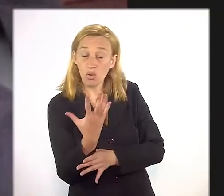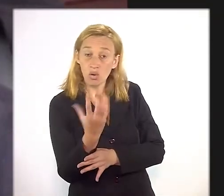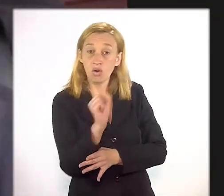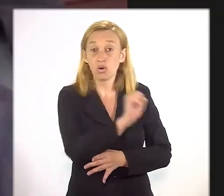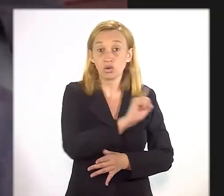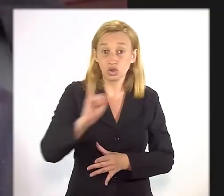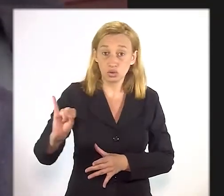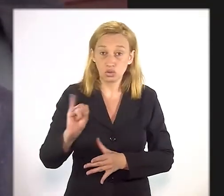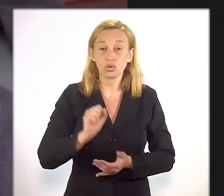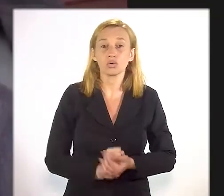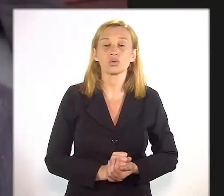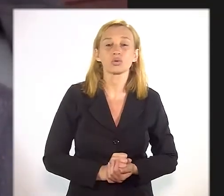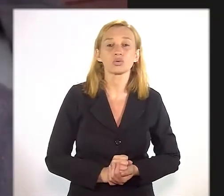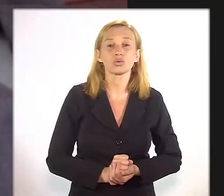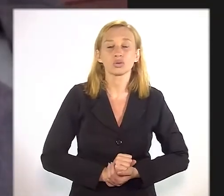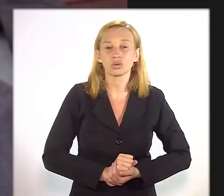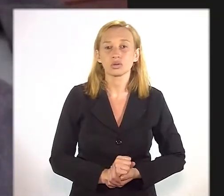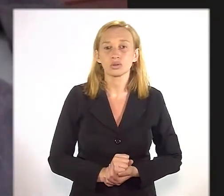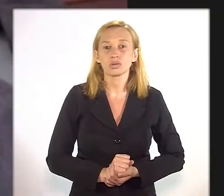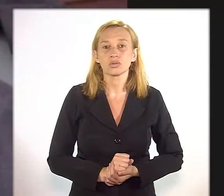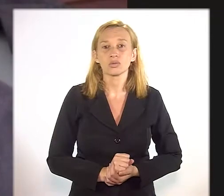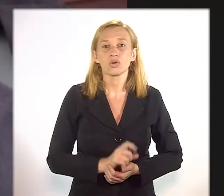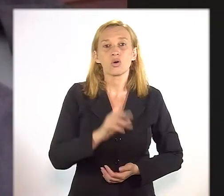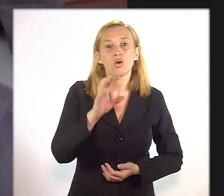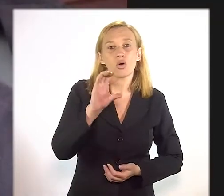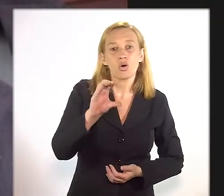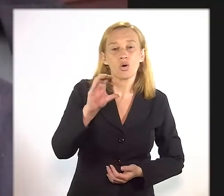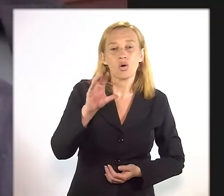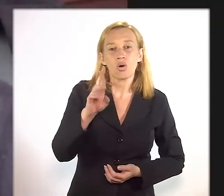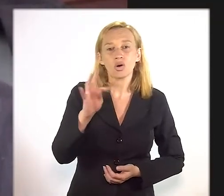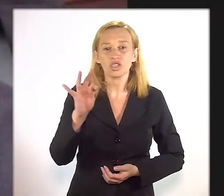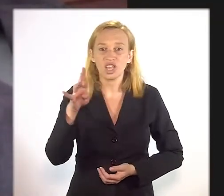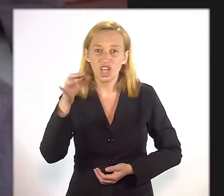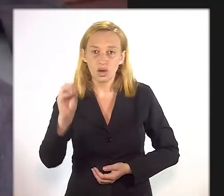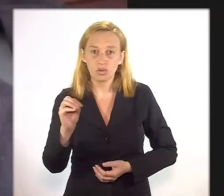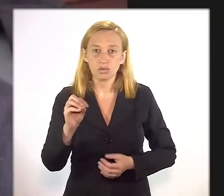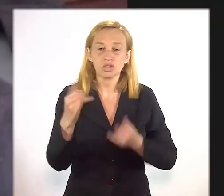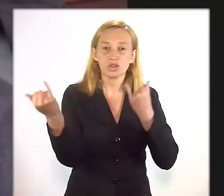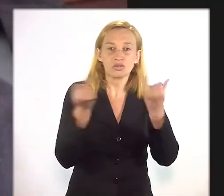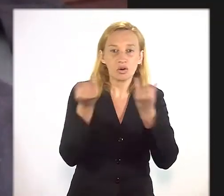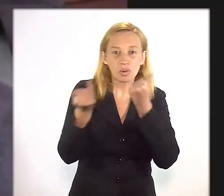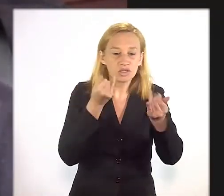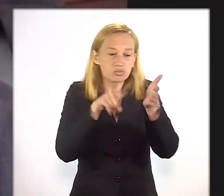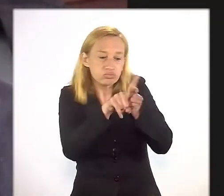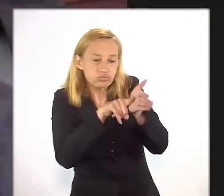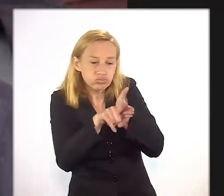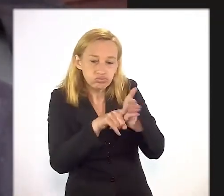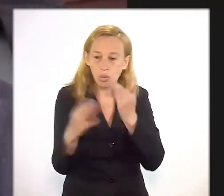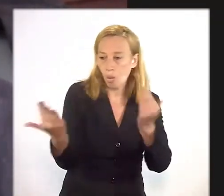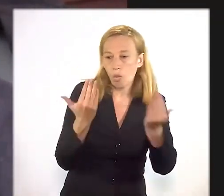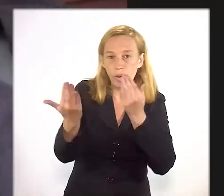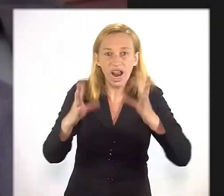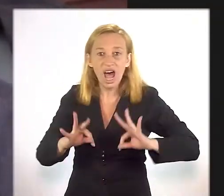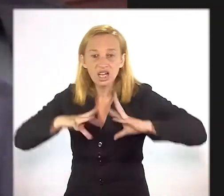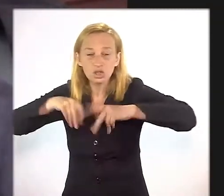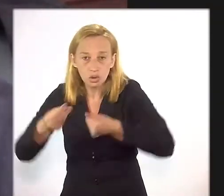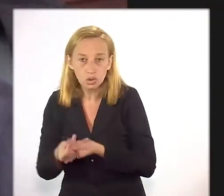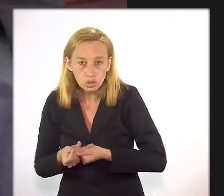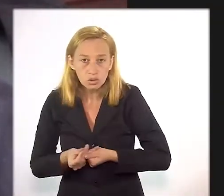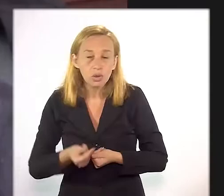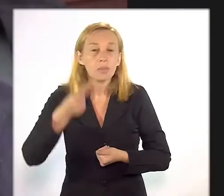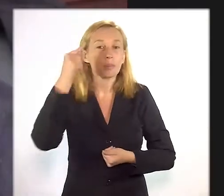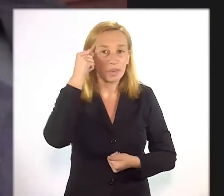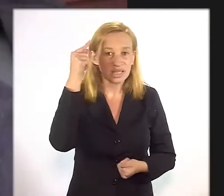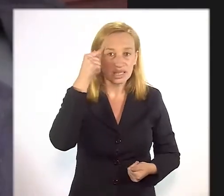tutora, os tutores, os professores, um roteiro de estudo, sabia selecionar informação, analisar, criticar, comparar, tudo